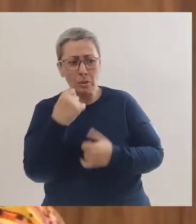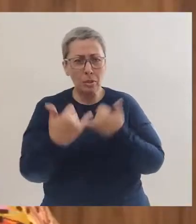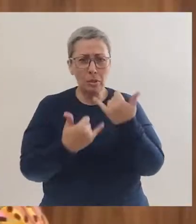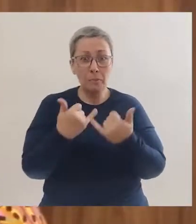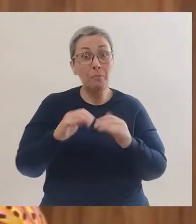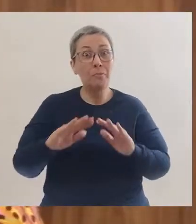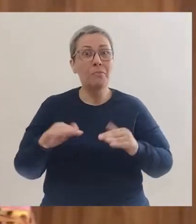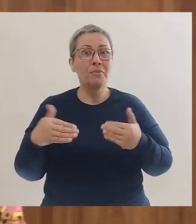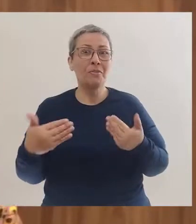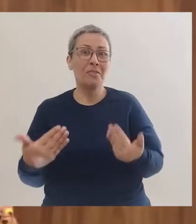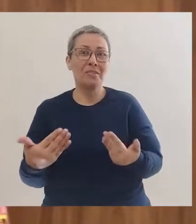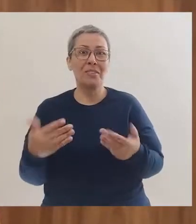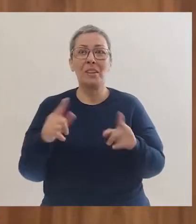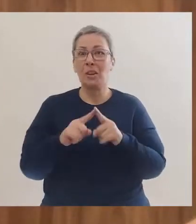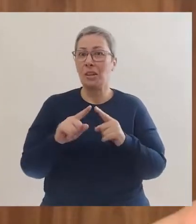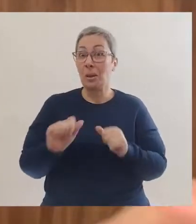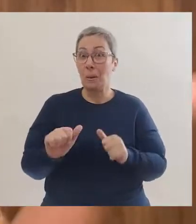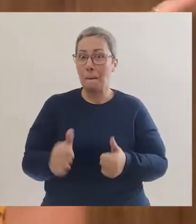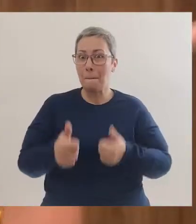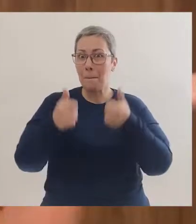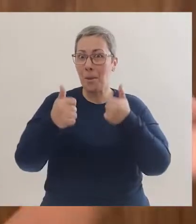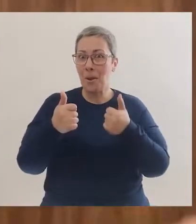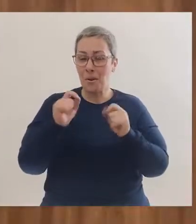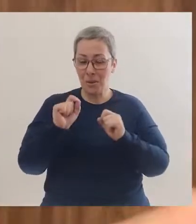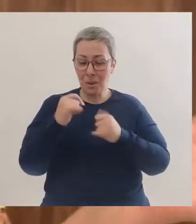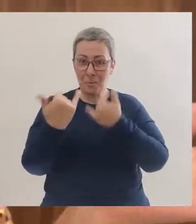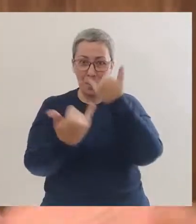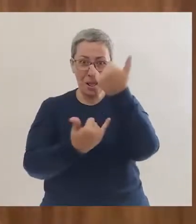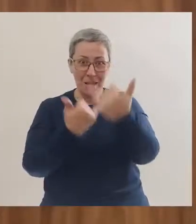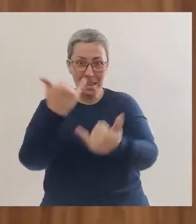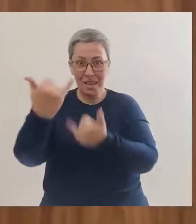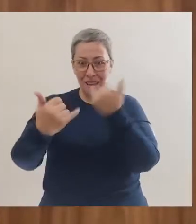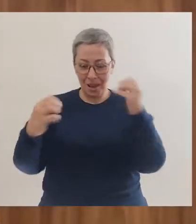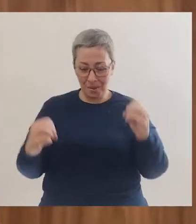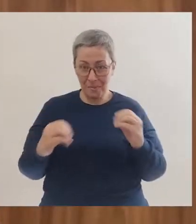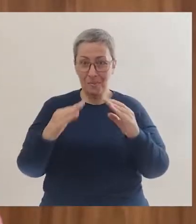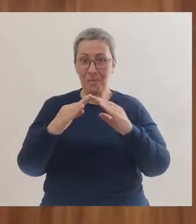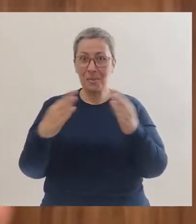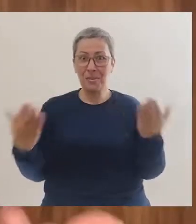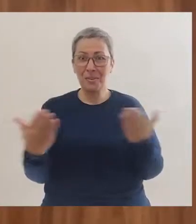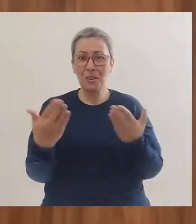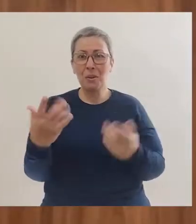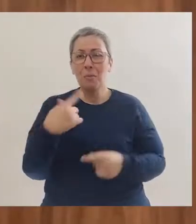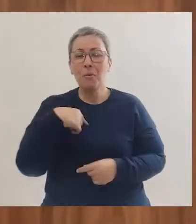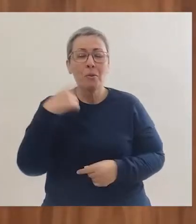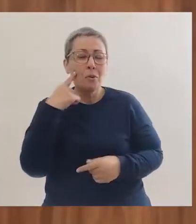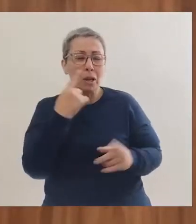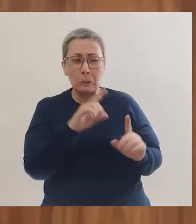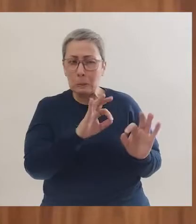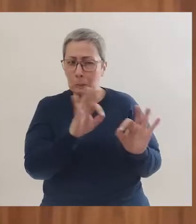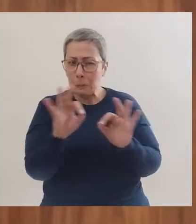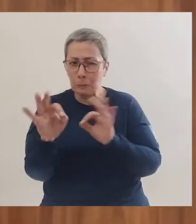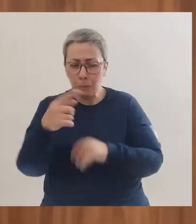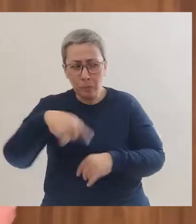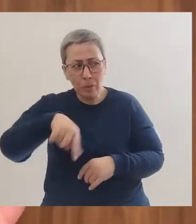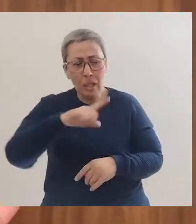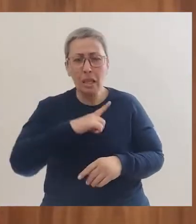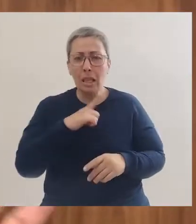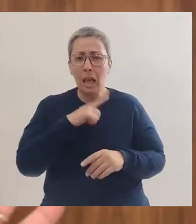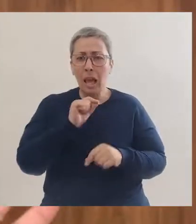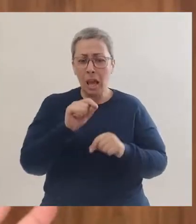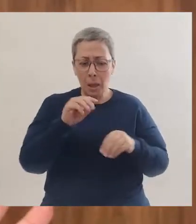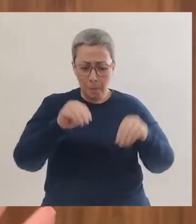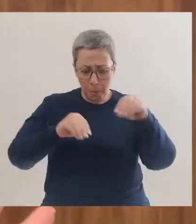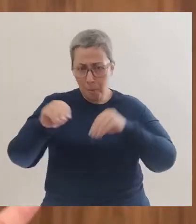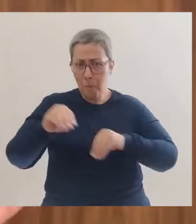brincar. Então, nada melhor do que brincar nesse programa. Mas eu vou ver se por aqui onde eu estou tem alguns